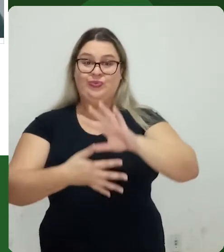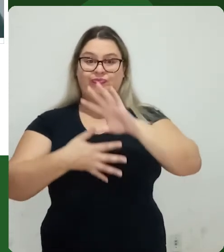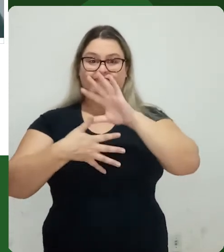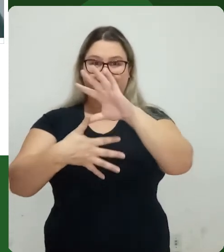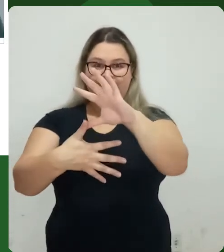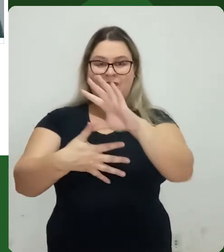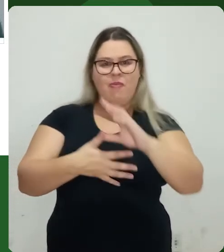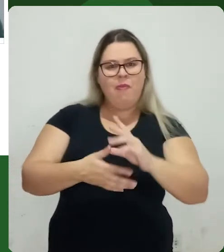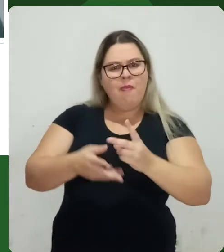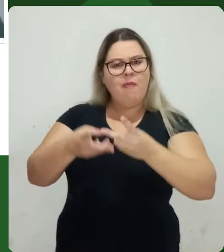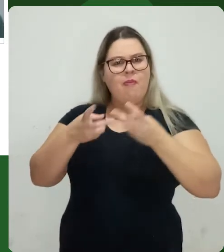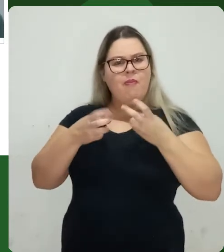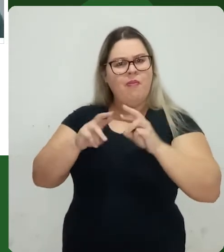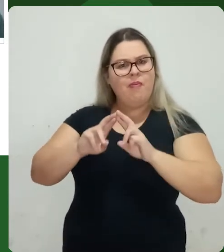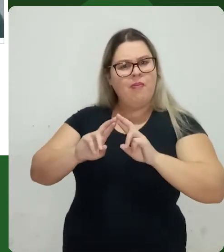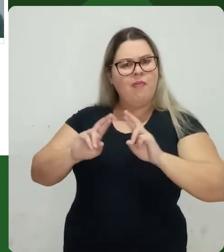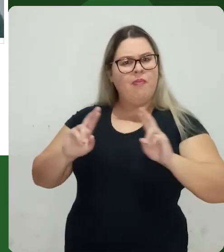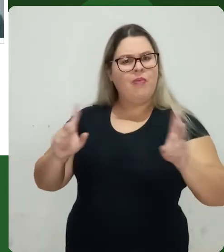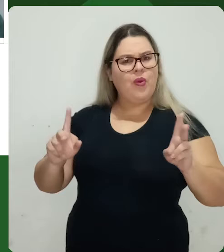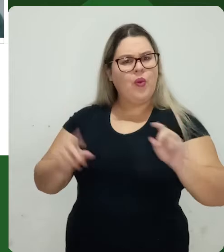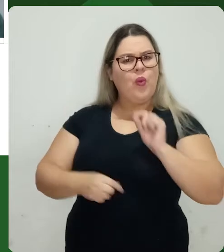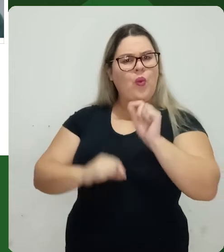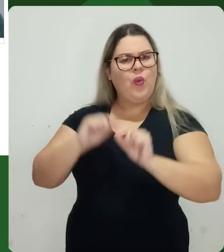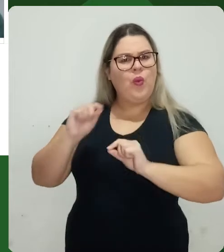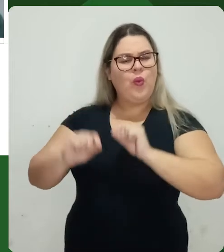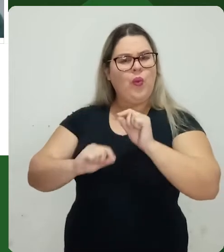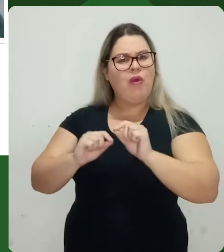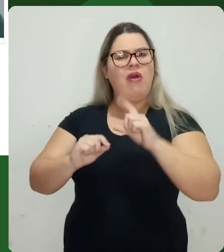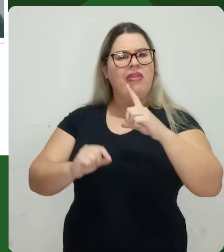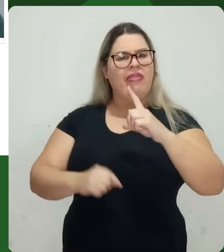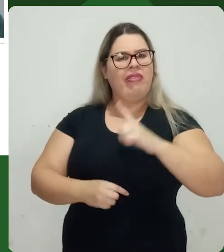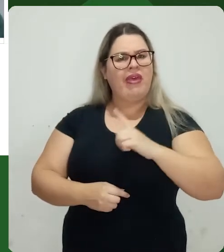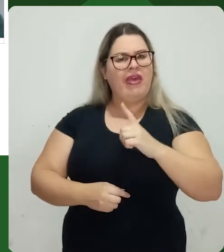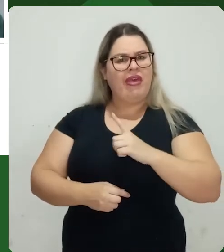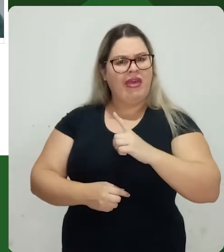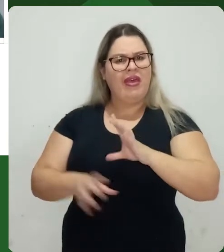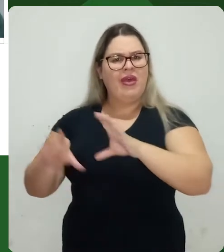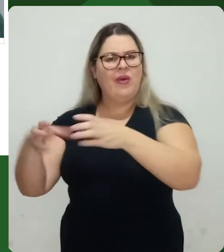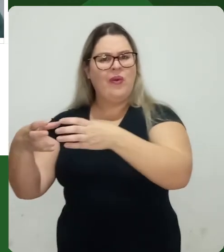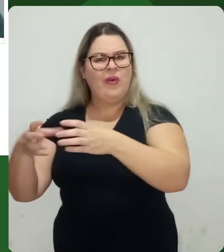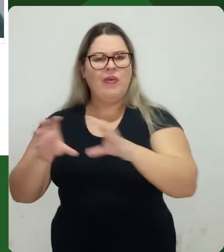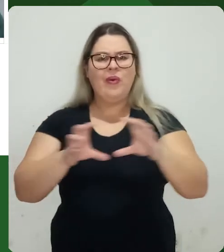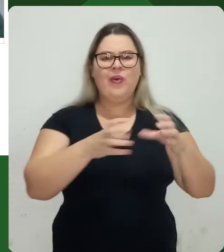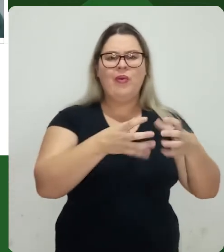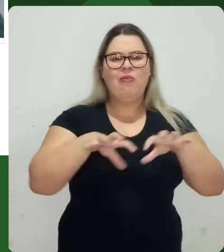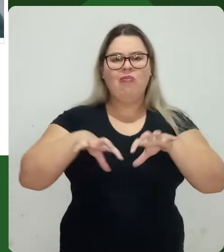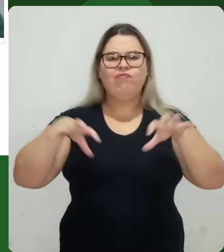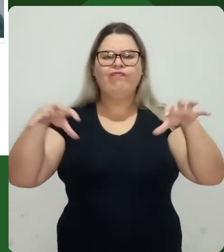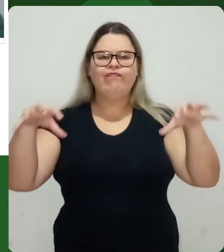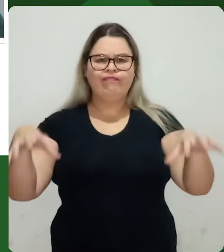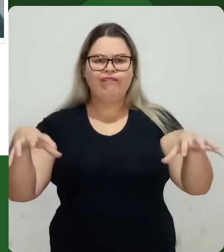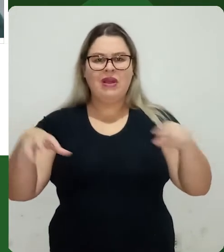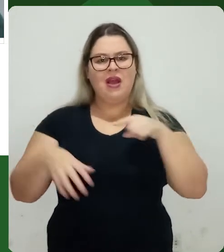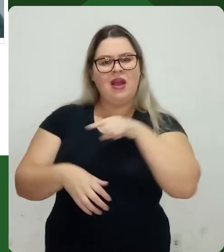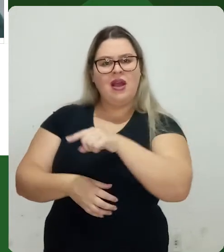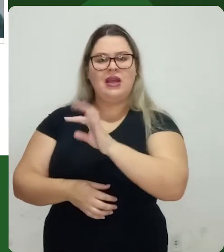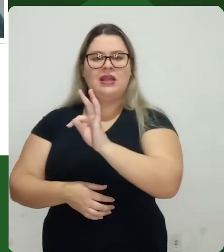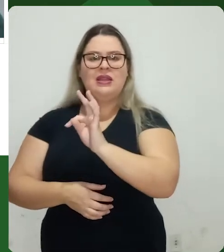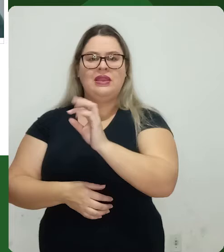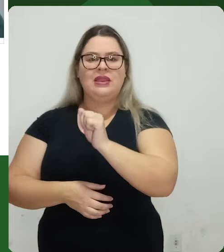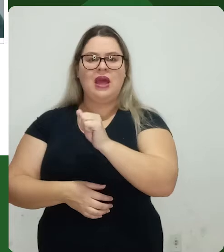América, um dos grandes diferenciais que eles logo identificaram é que existia uma diferenciação entre